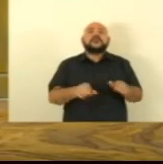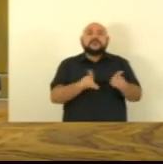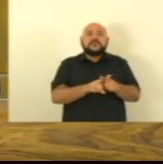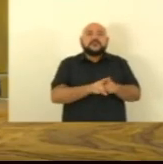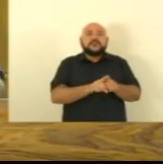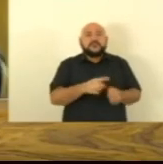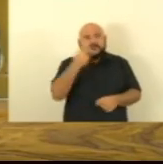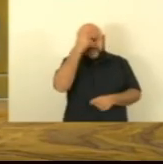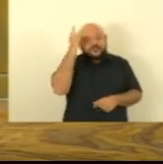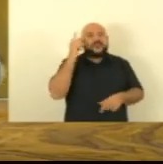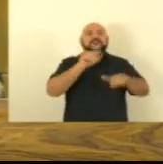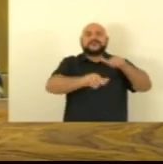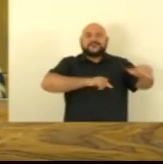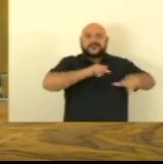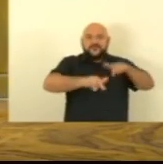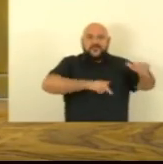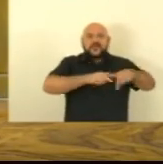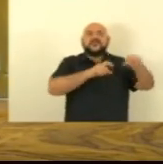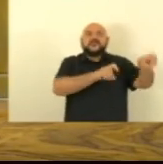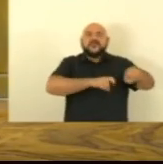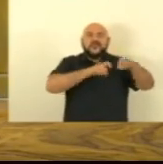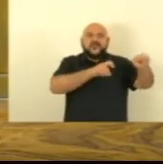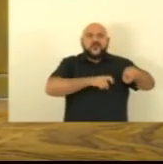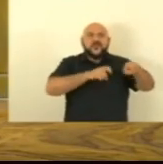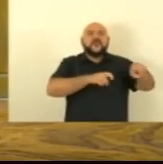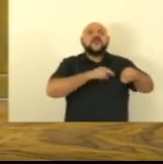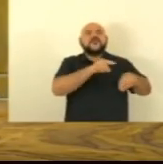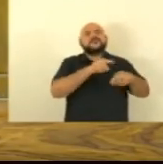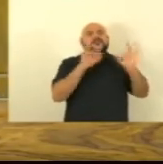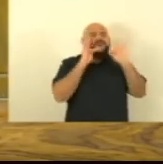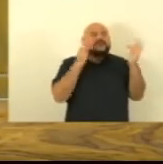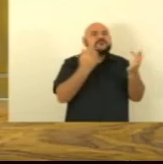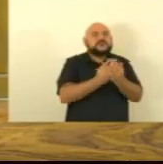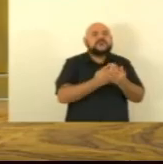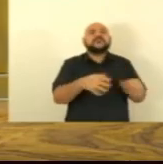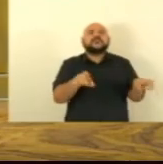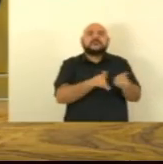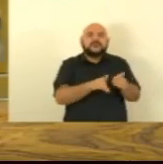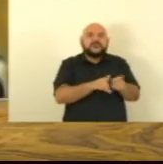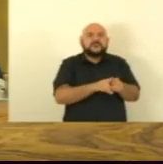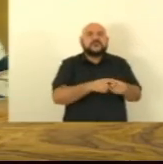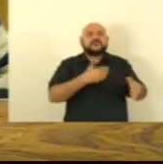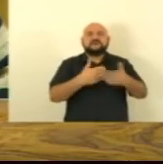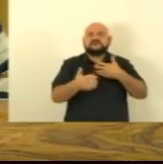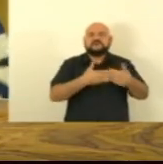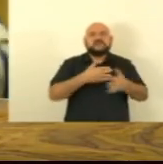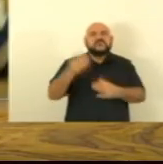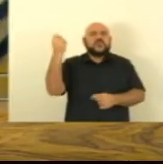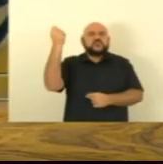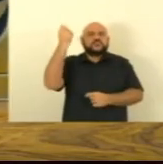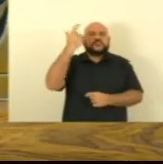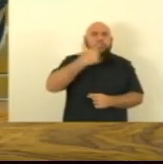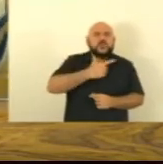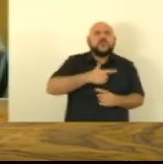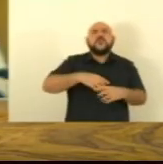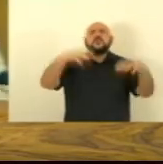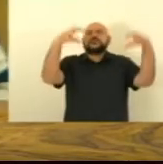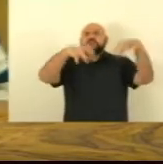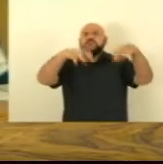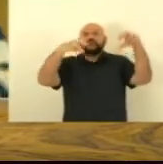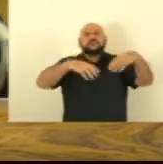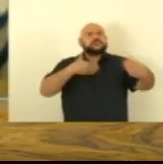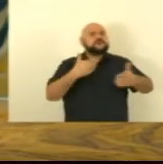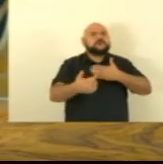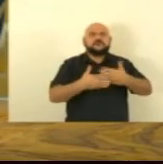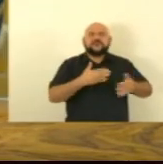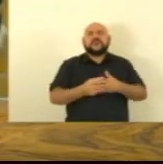rural, a este guerreiro, às suas famílias, que independente de sol, que independente da chuva,